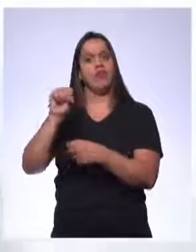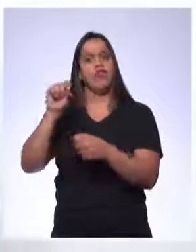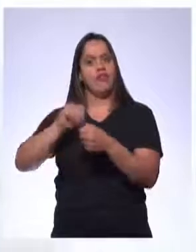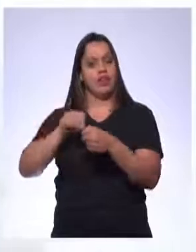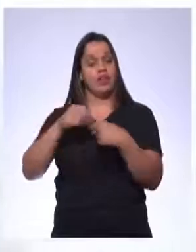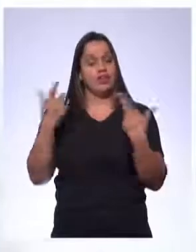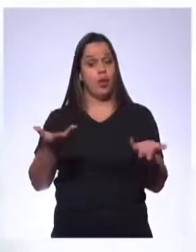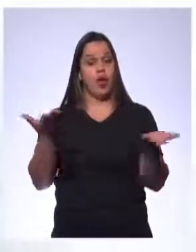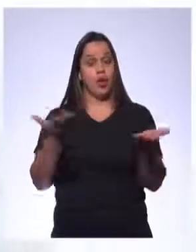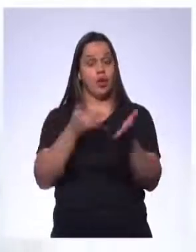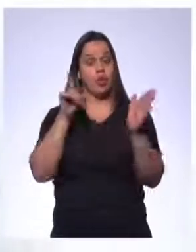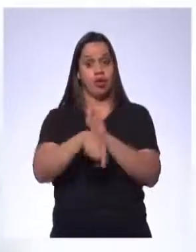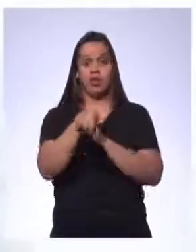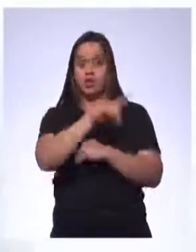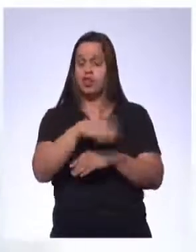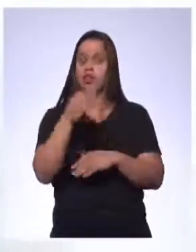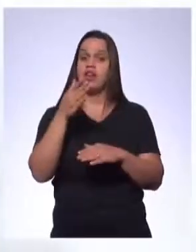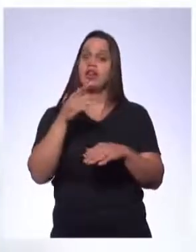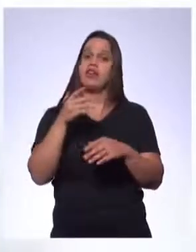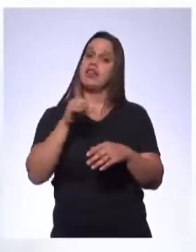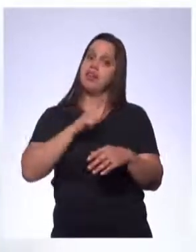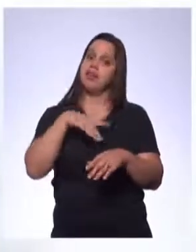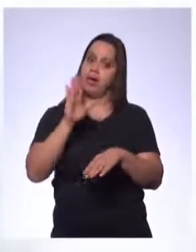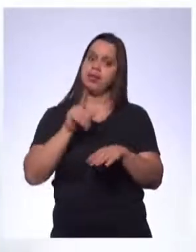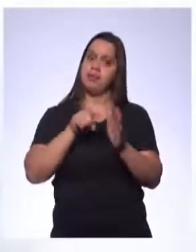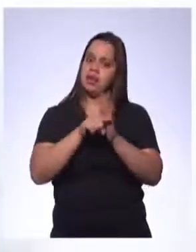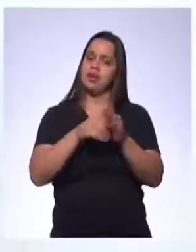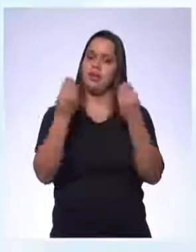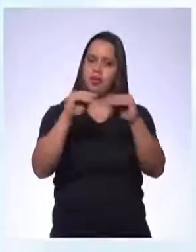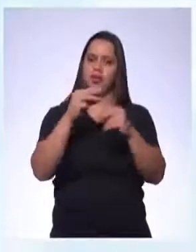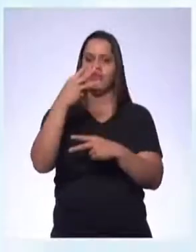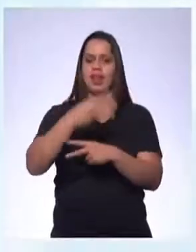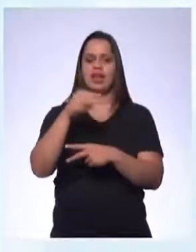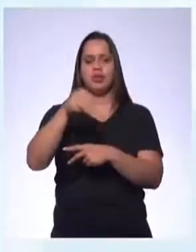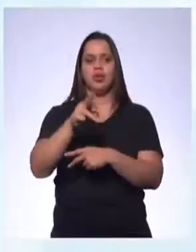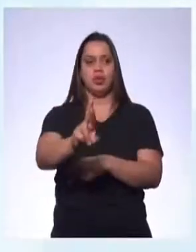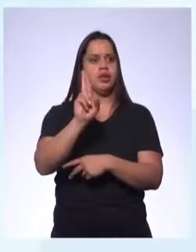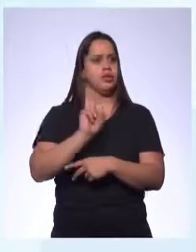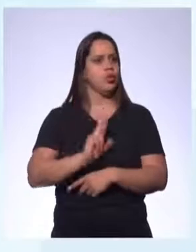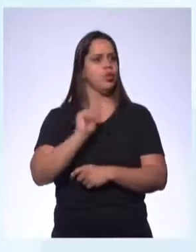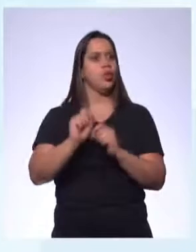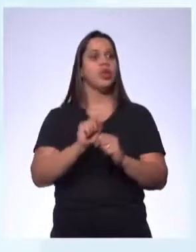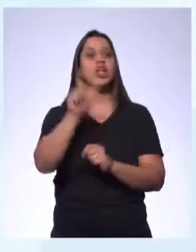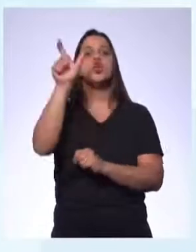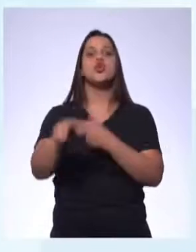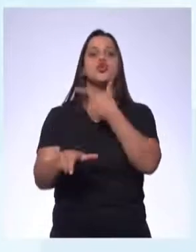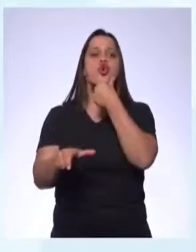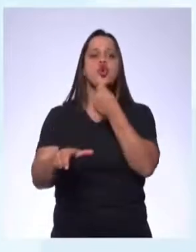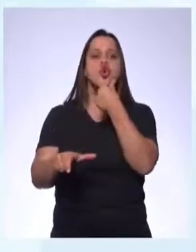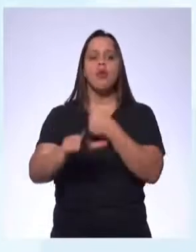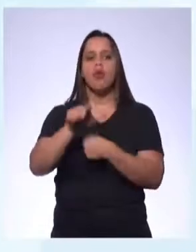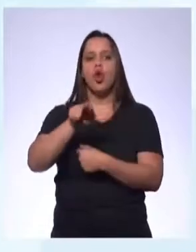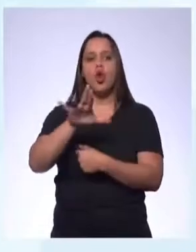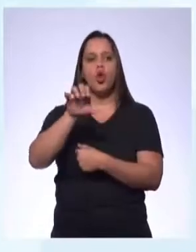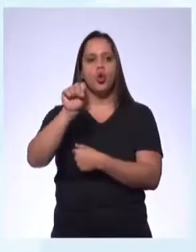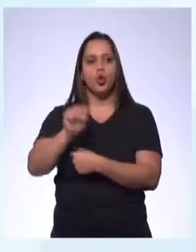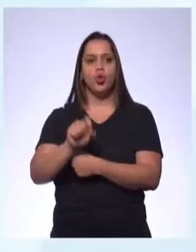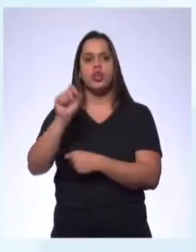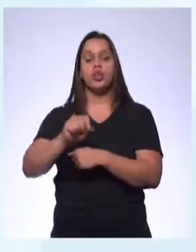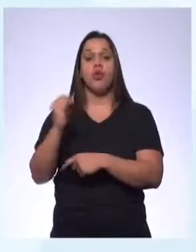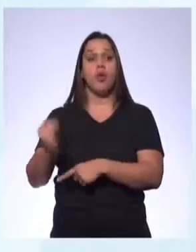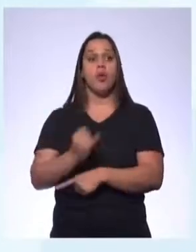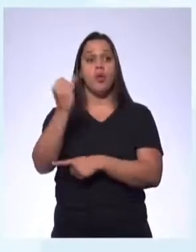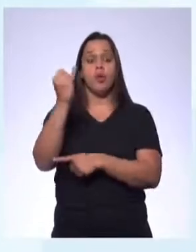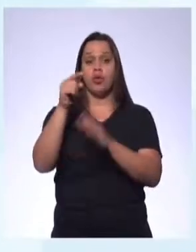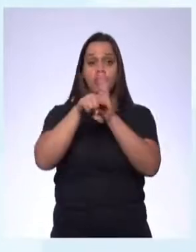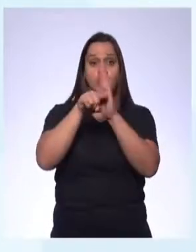do que eu falei? Se você tiver mais pesquisa, pode pôr aí no chat, tá bom? 3 minutinhos. Quem foi Louis Pasteur e qual foi a sua